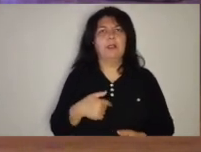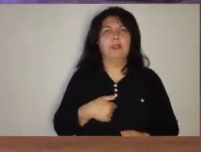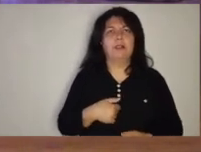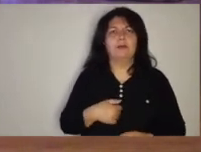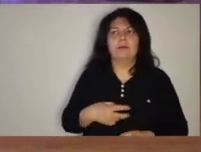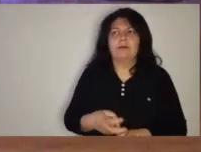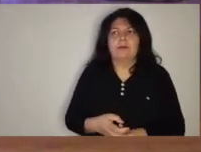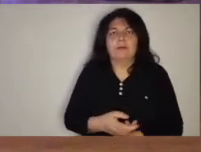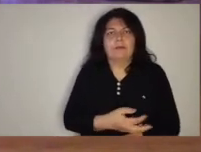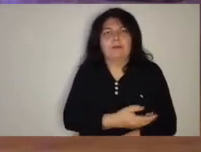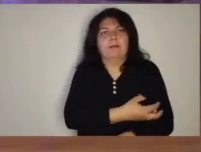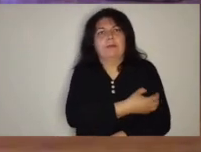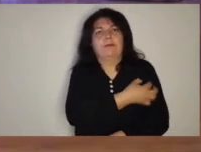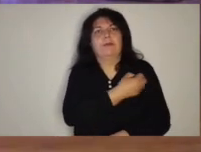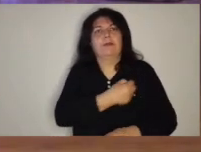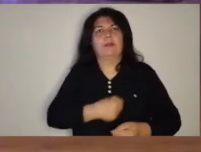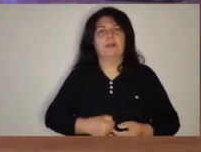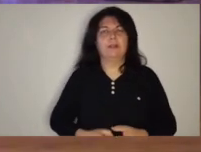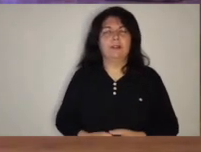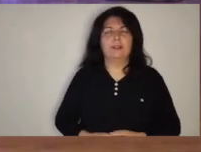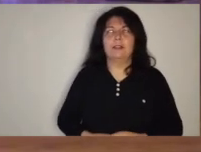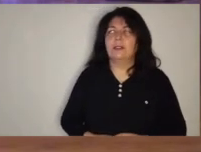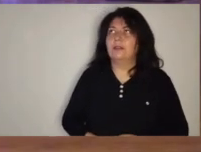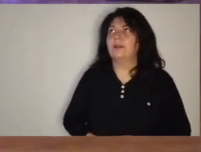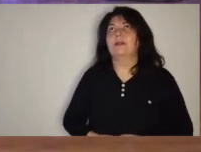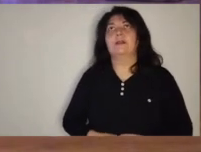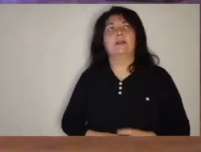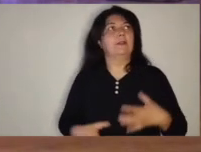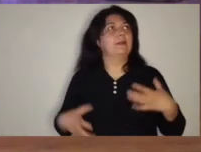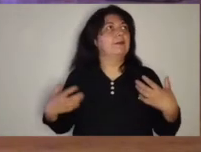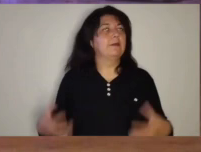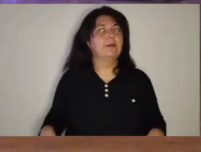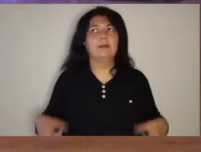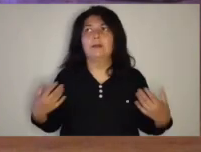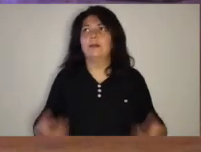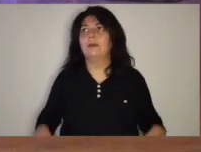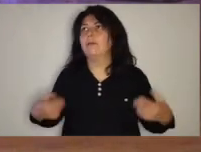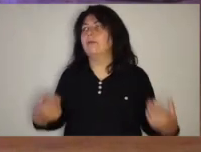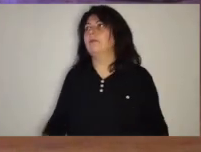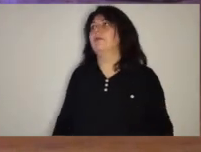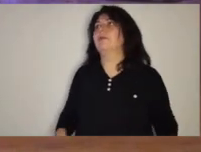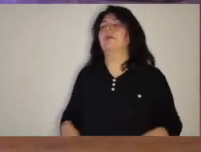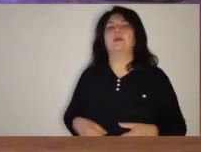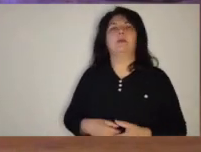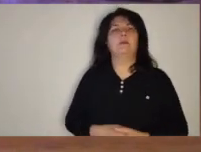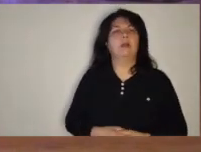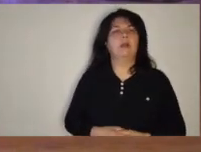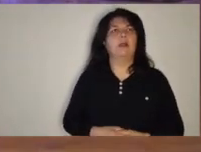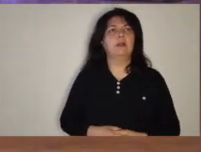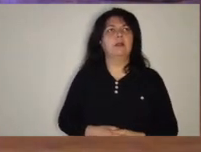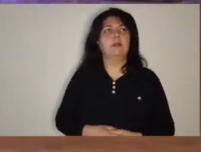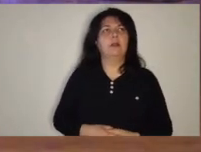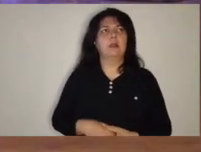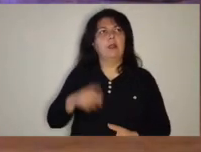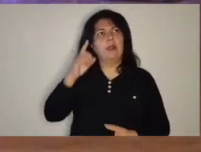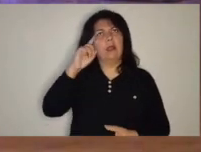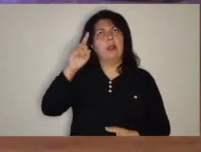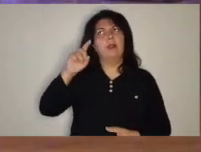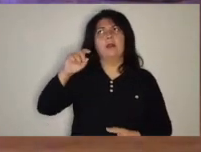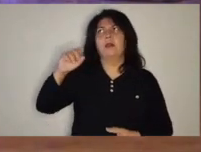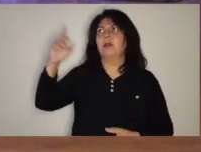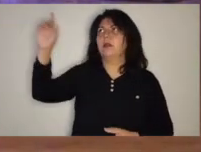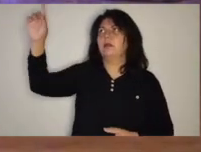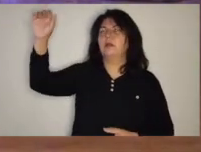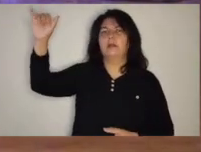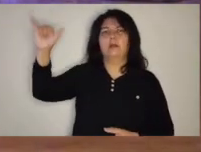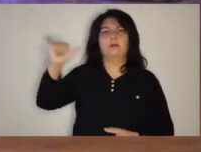E eu já surtei, irmãos. À toa. E aí um dia desses eu estava nervosa. Ai, Jesus, não sei